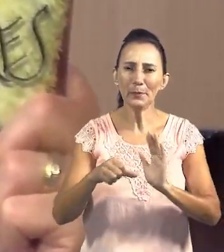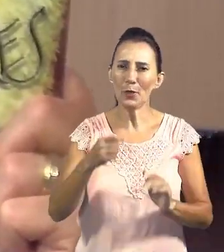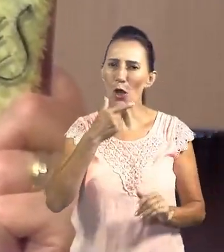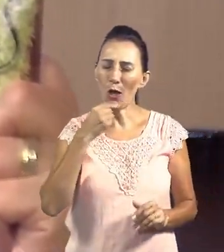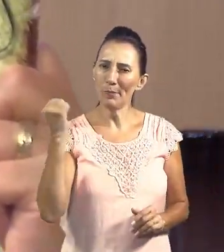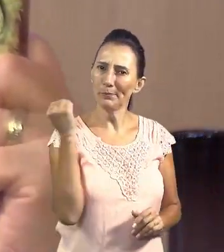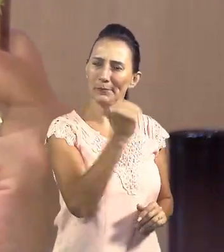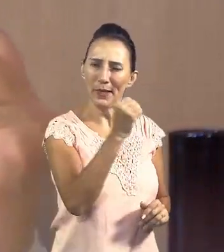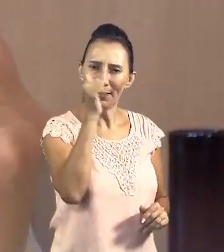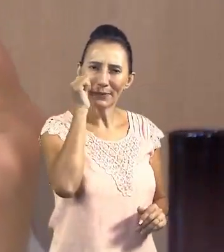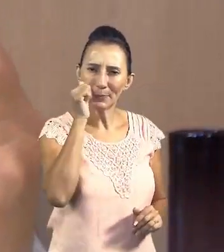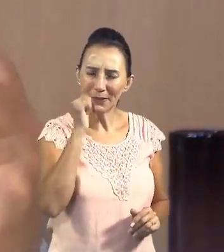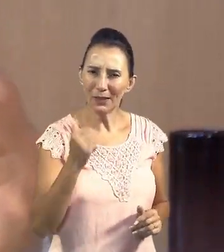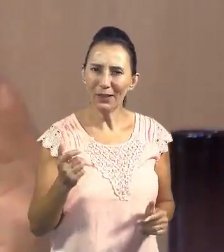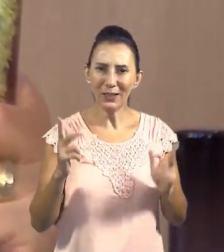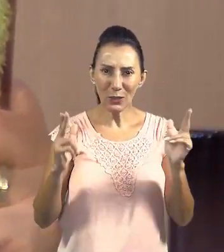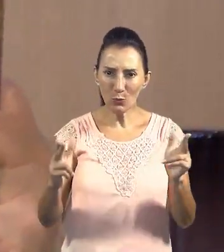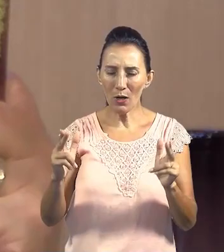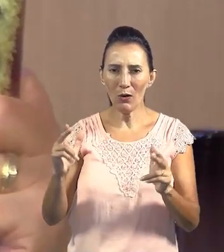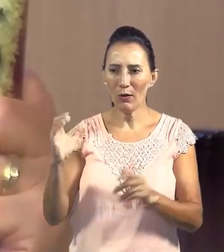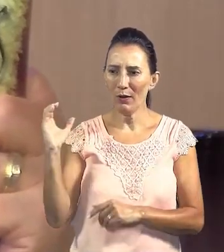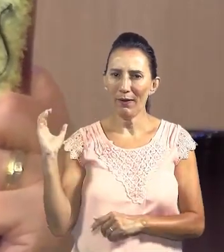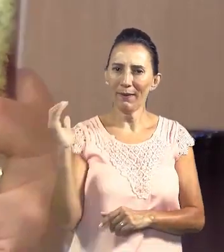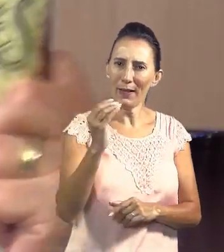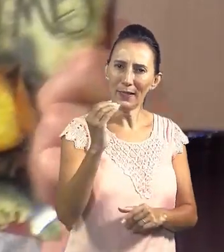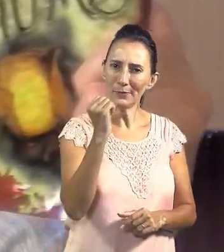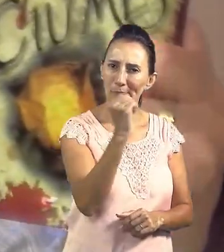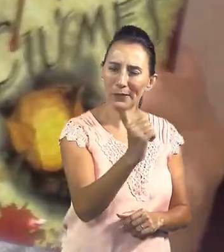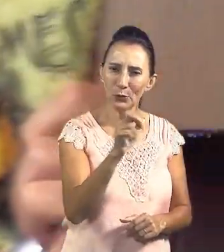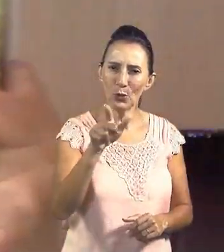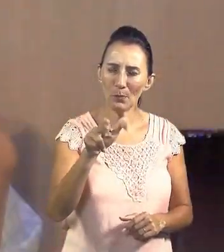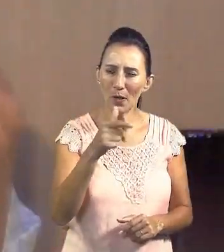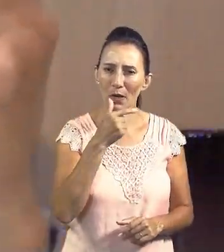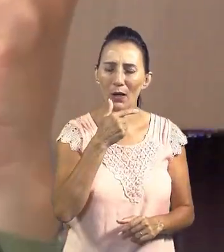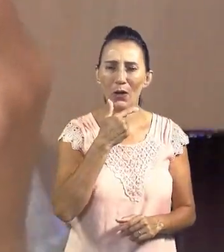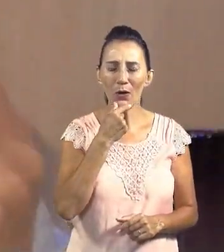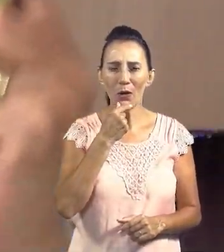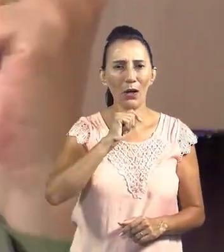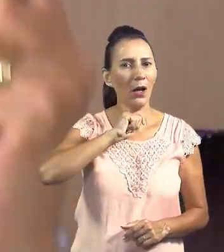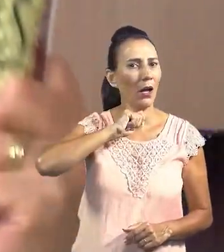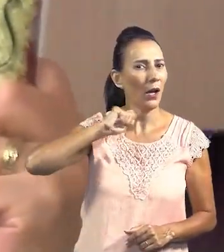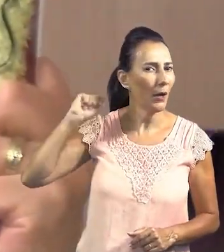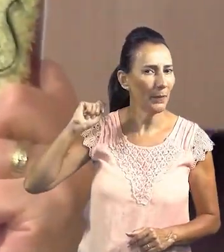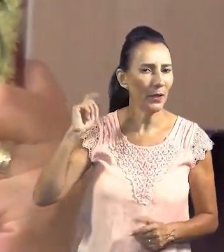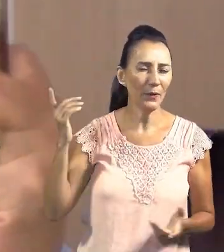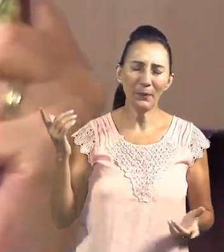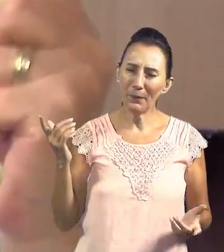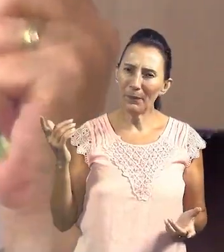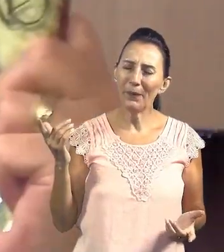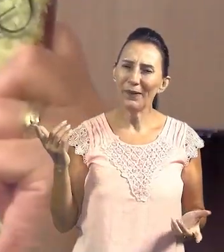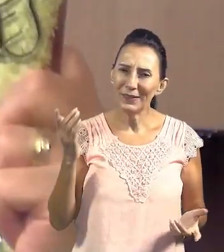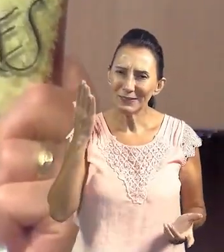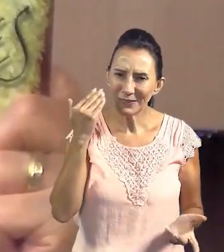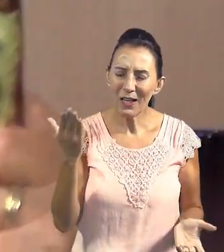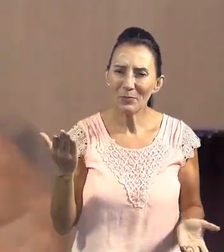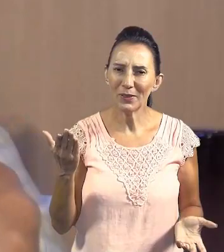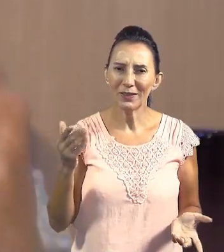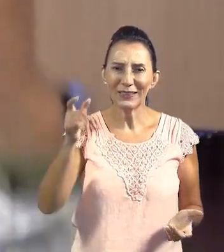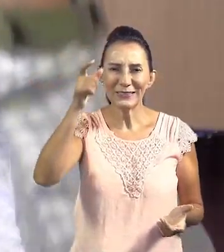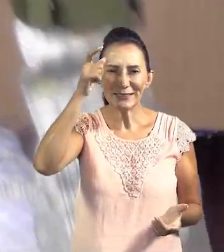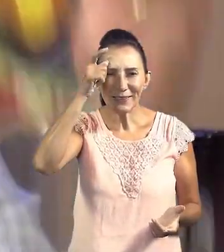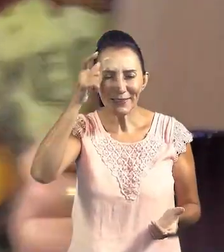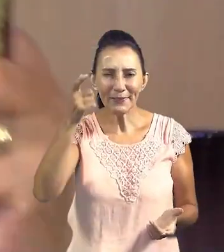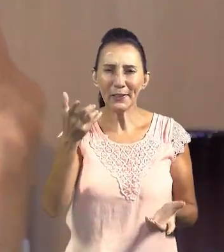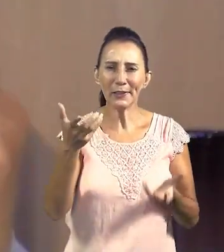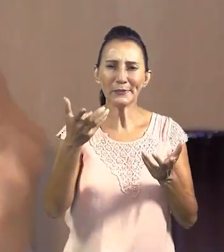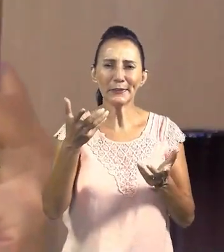o assassinato, como lá eu disse, de Caim e Abel, vem Satanás entrando, como ele fez, para querer ser Deus, querer